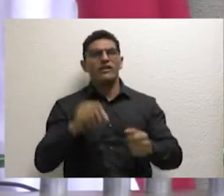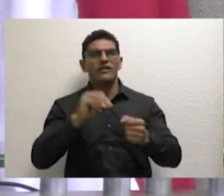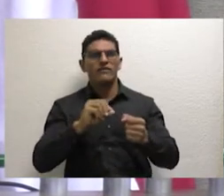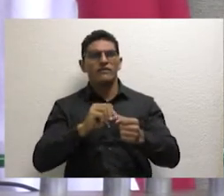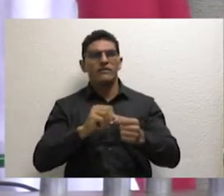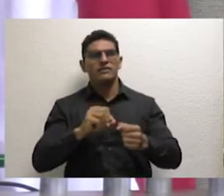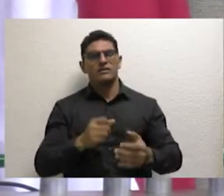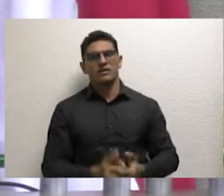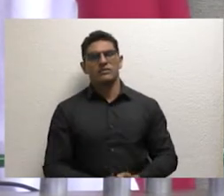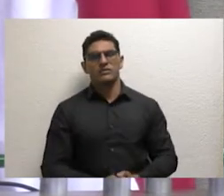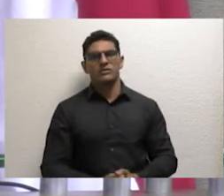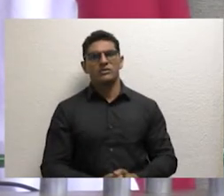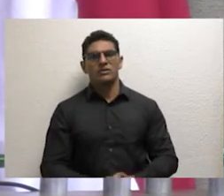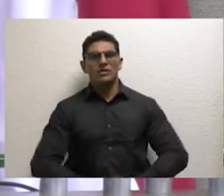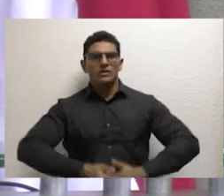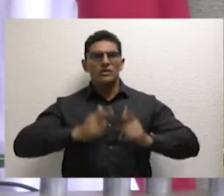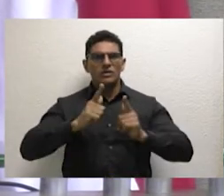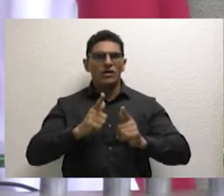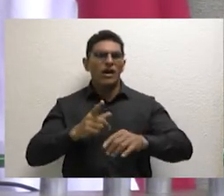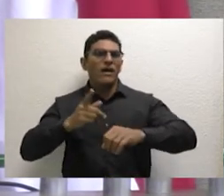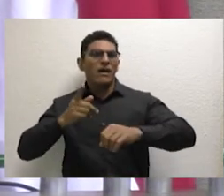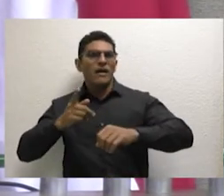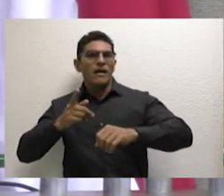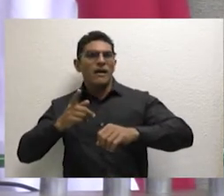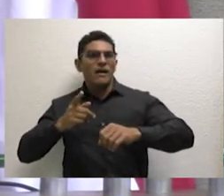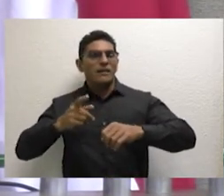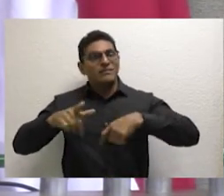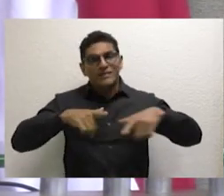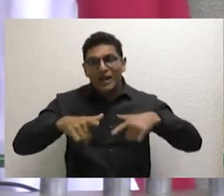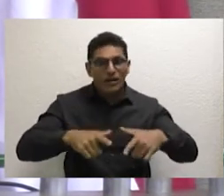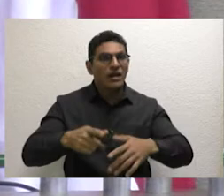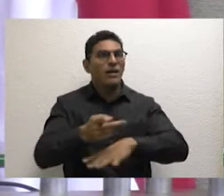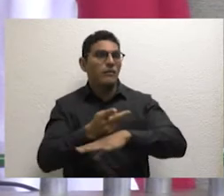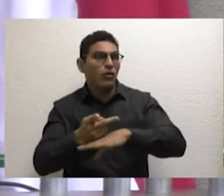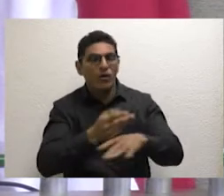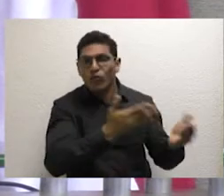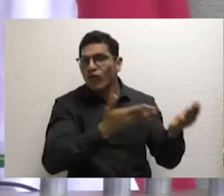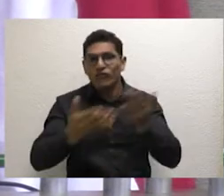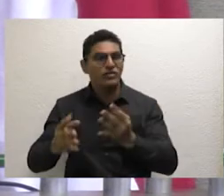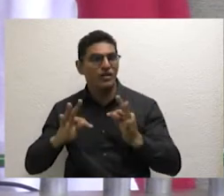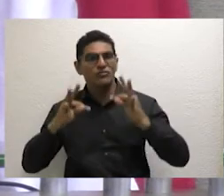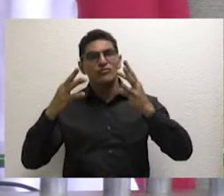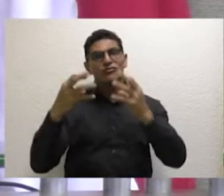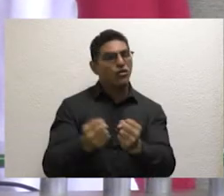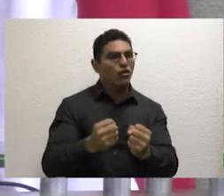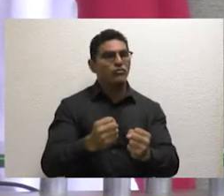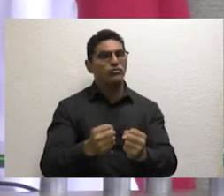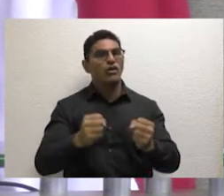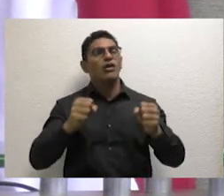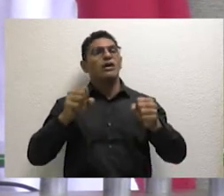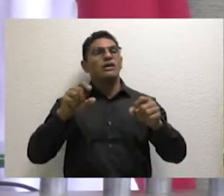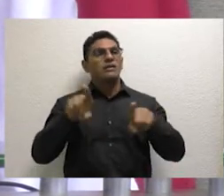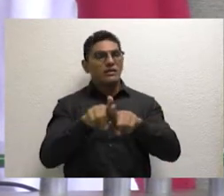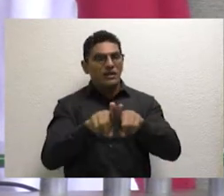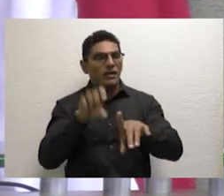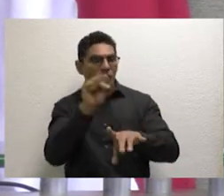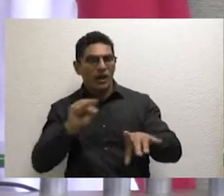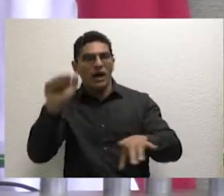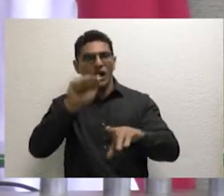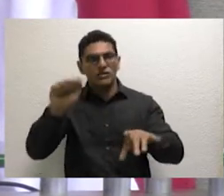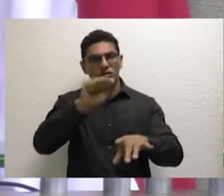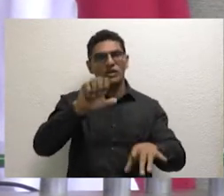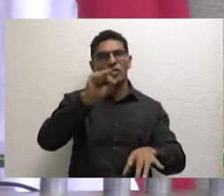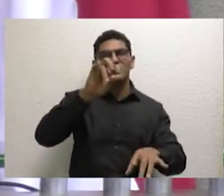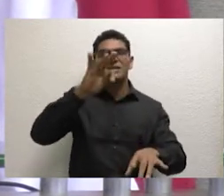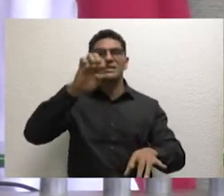um gesto em busca dessa unidade nós convidamos ao Cintean para que ele compôs conosco uma